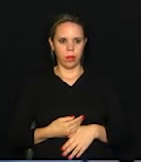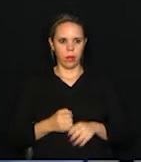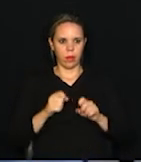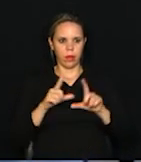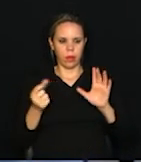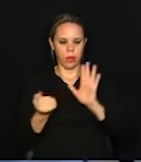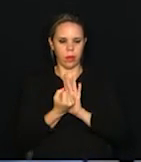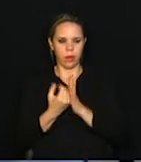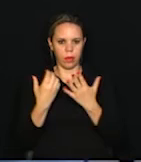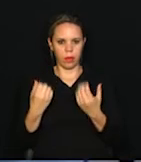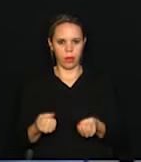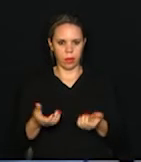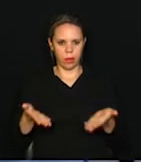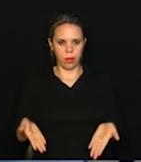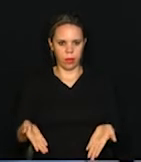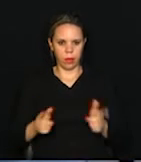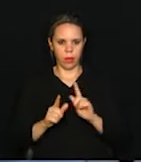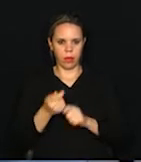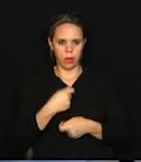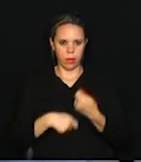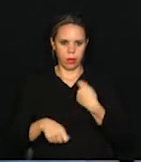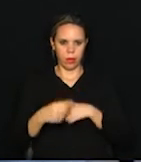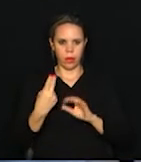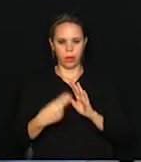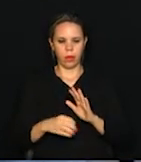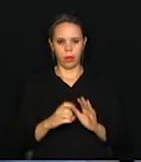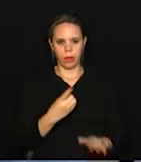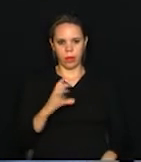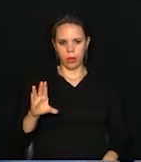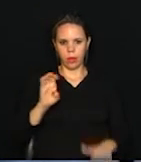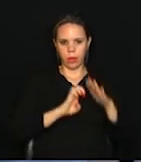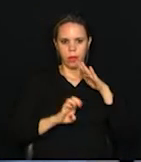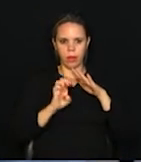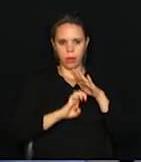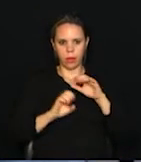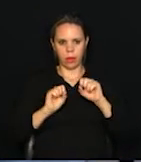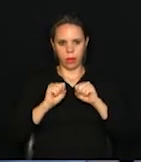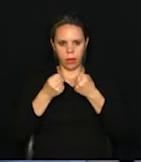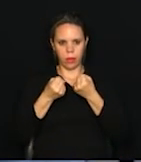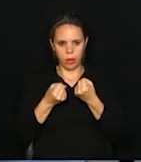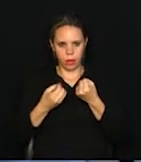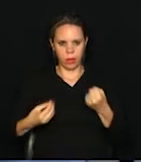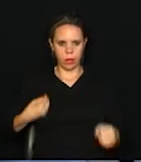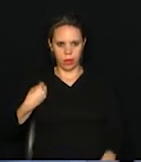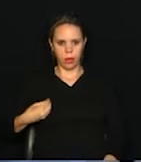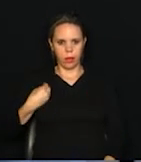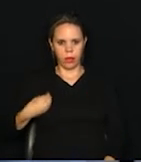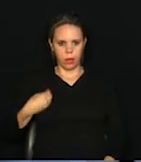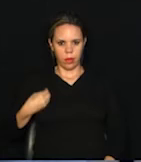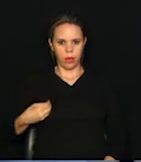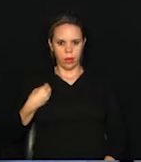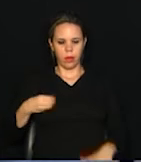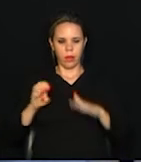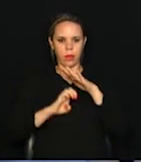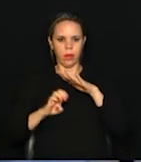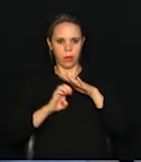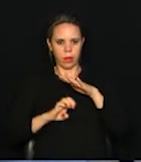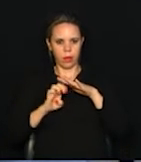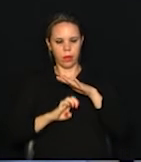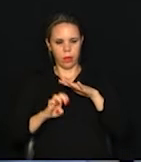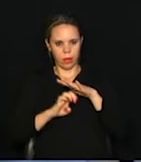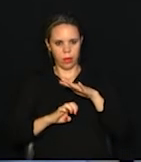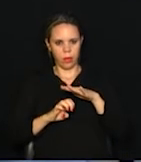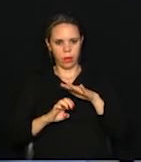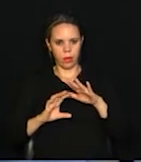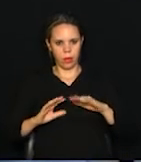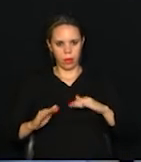que nós adotamos aqui nessa gestão, ao nome da INDEC: uma empresa em defesa da vida. E uma empresa em defesa da vida,